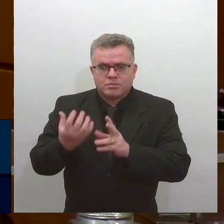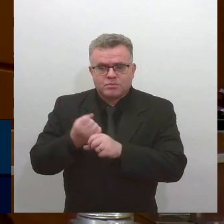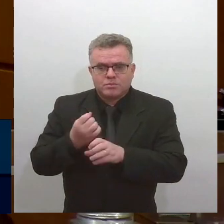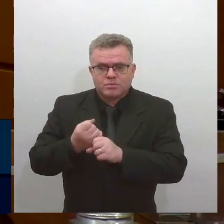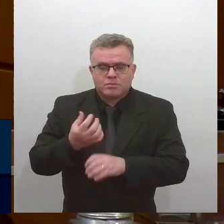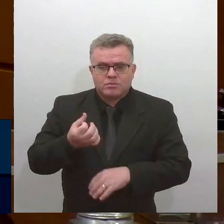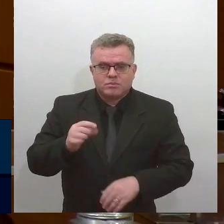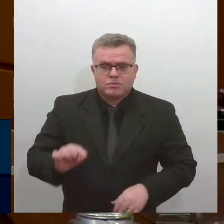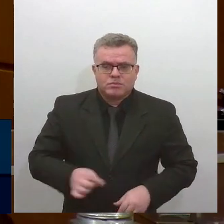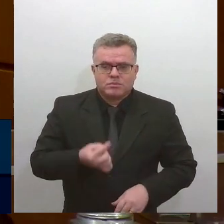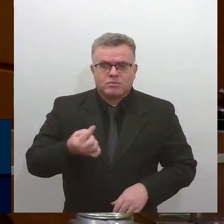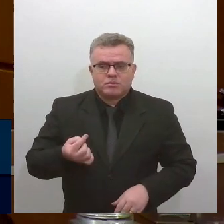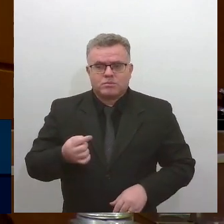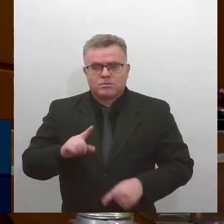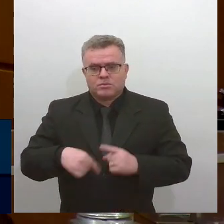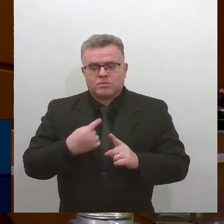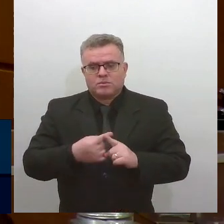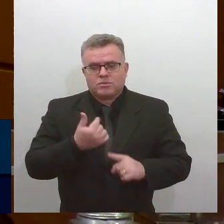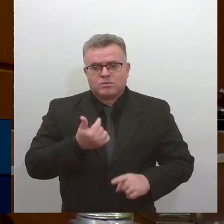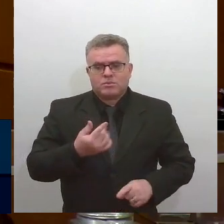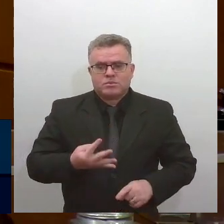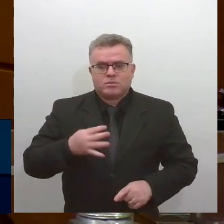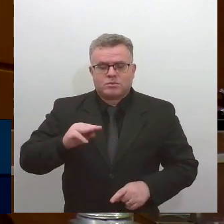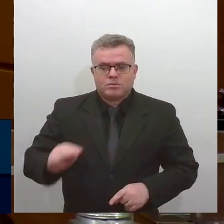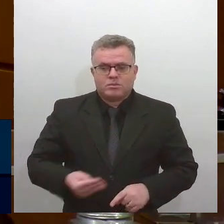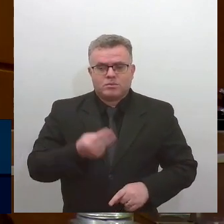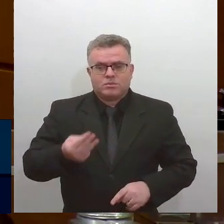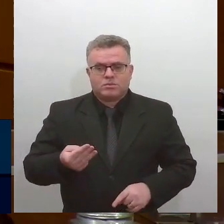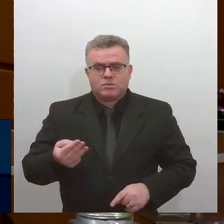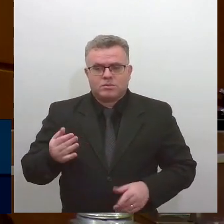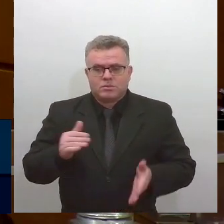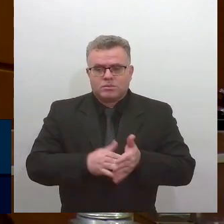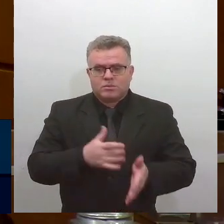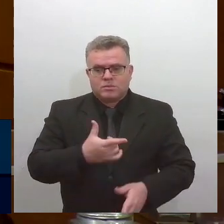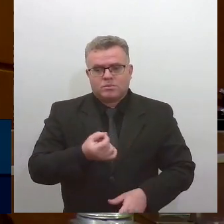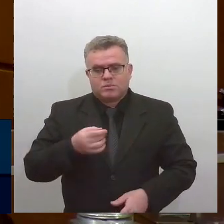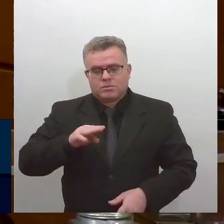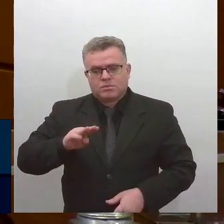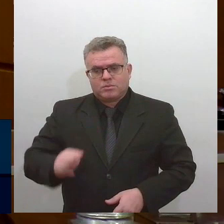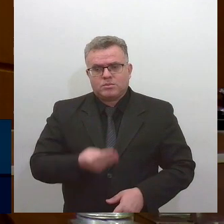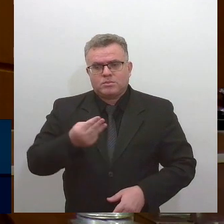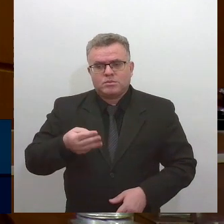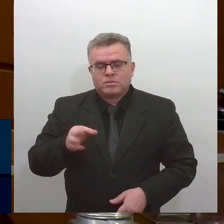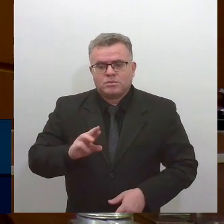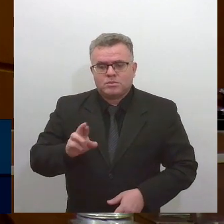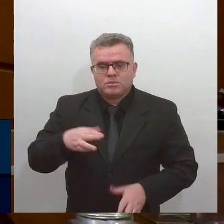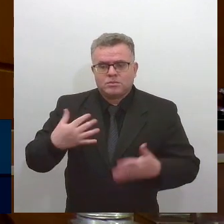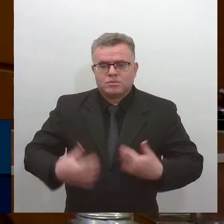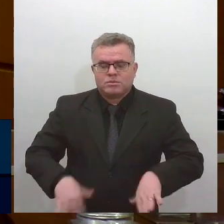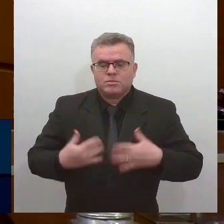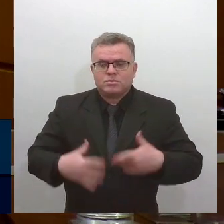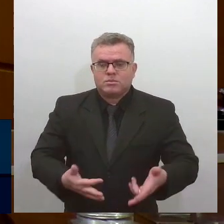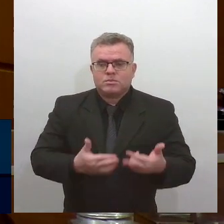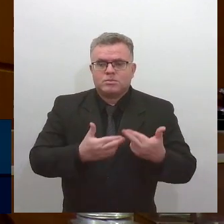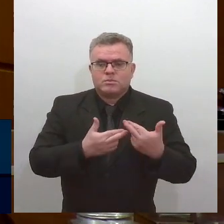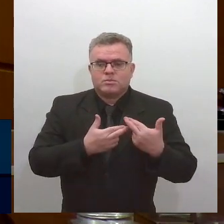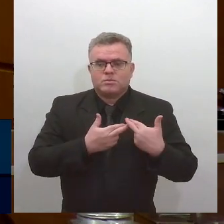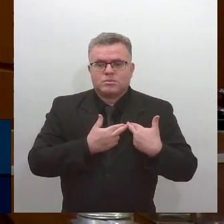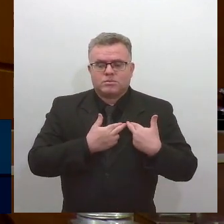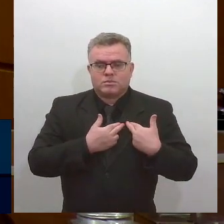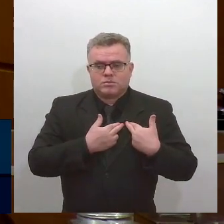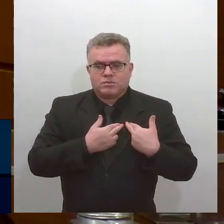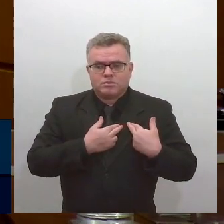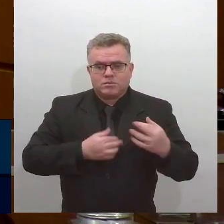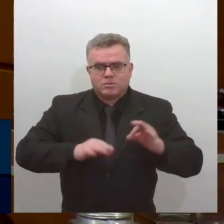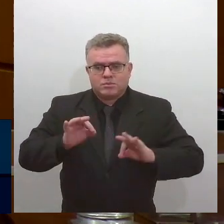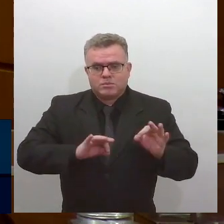bilhões para 20 Você tem claro uma obrigação e uma mudança no cenário da Matriz rodoviária e